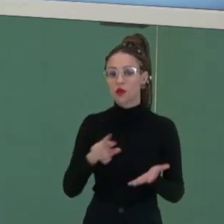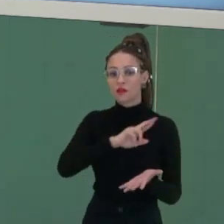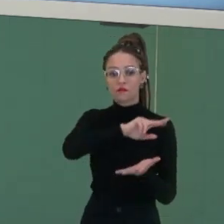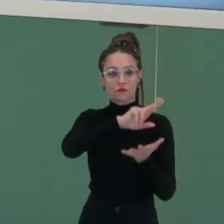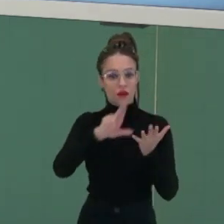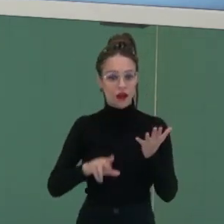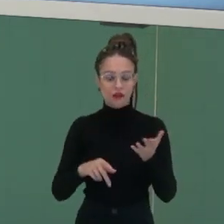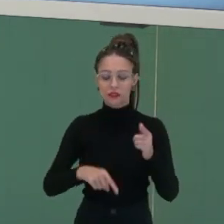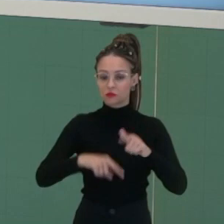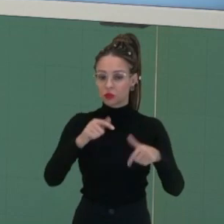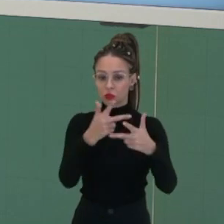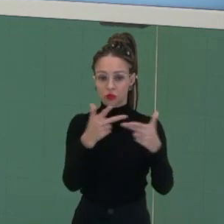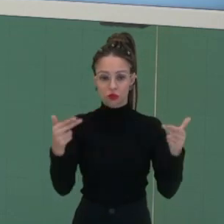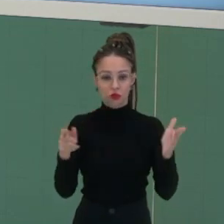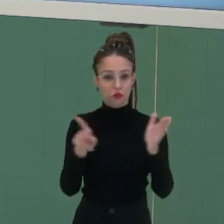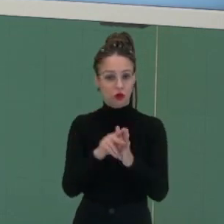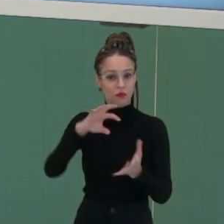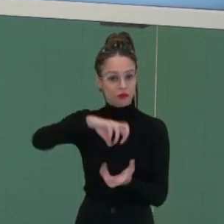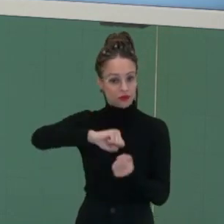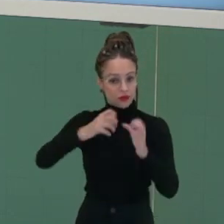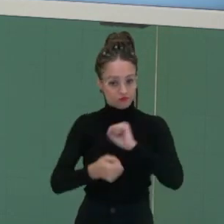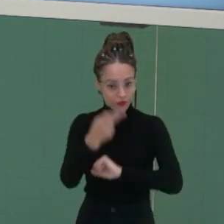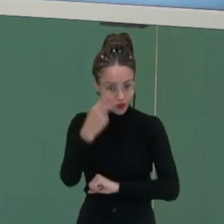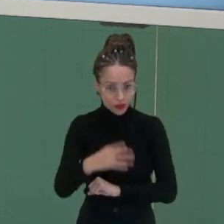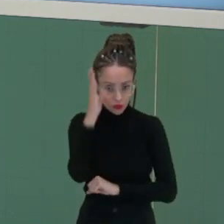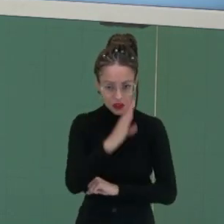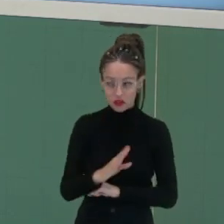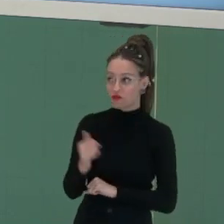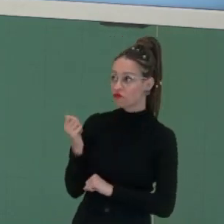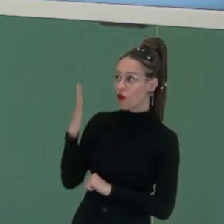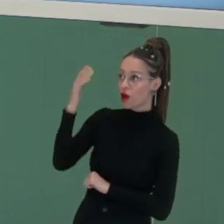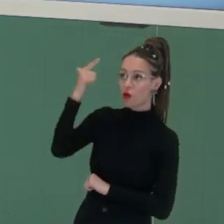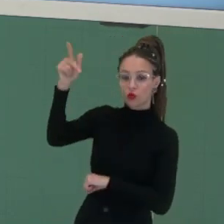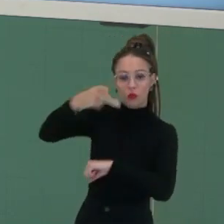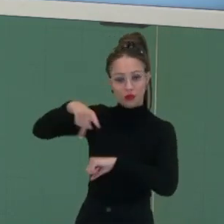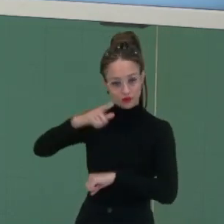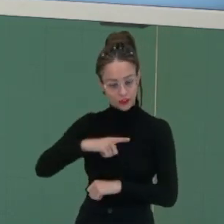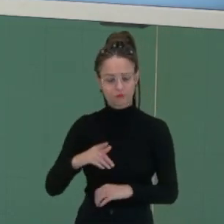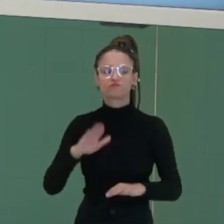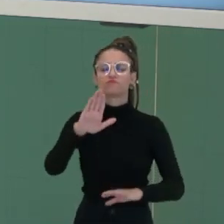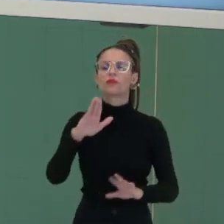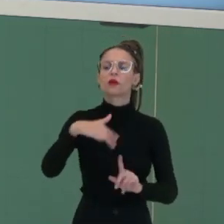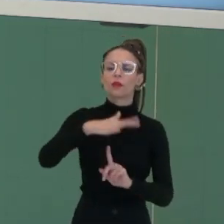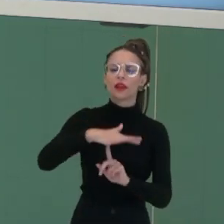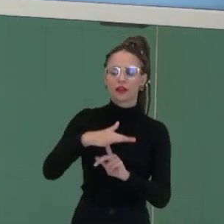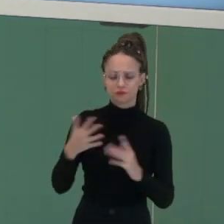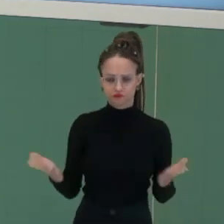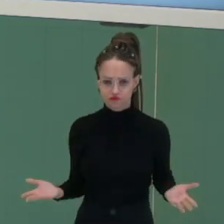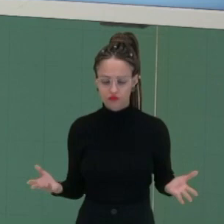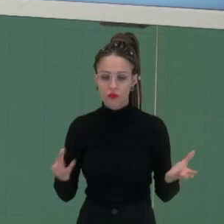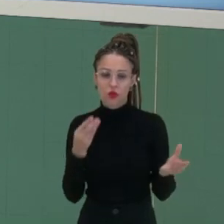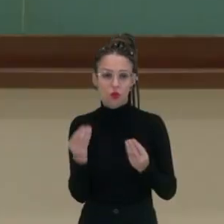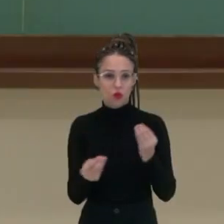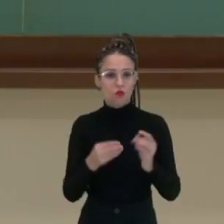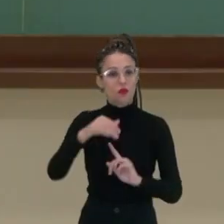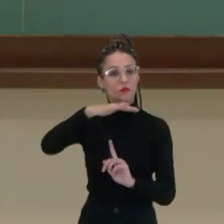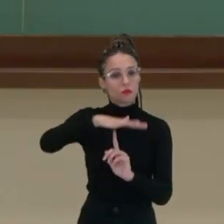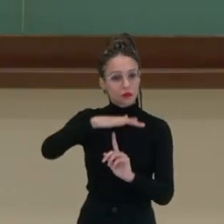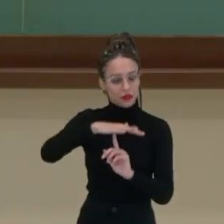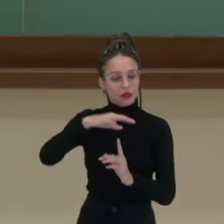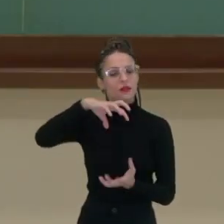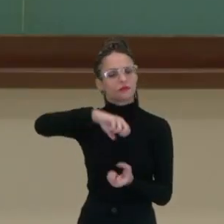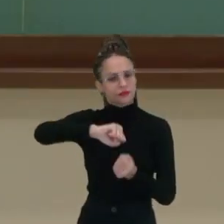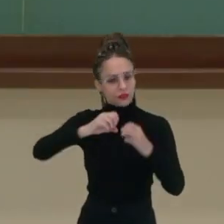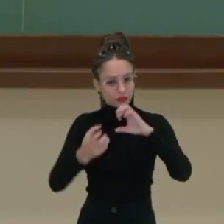outros países, e isso é muito interessante. E no Paraná, professor? Bem, no Paraná, falar de